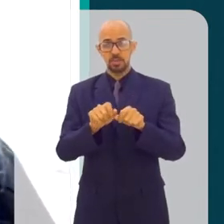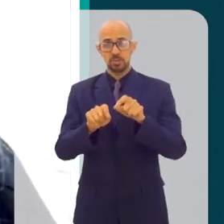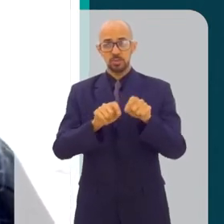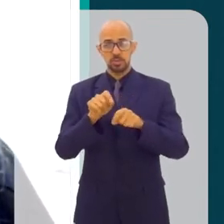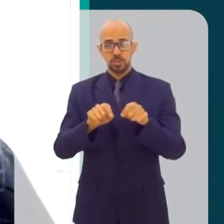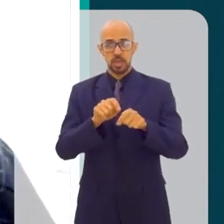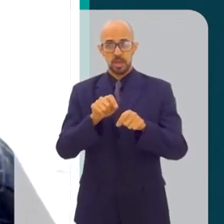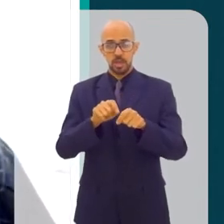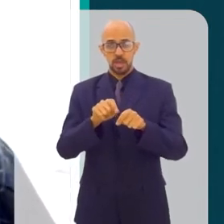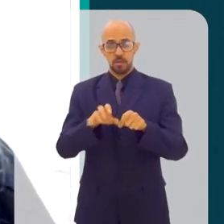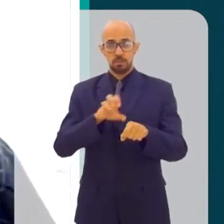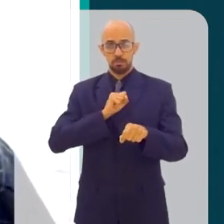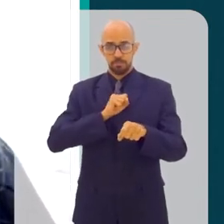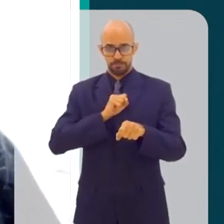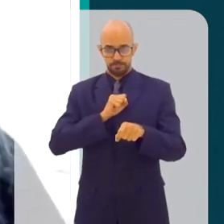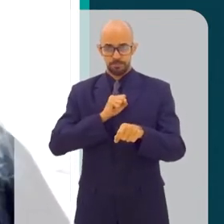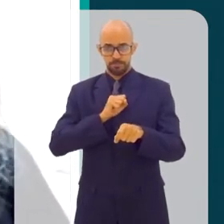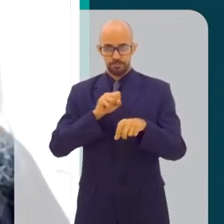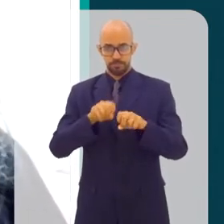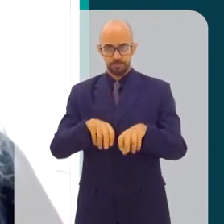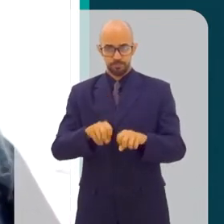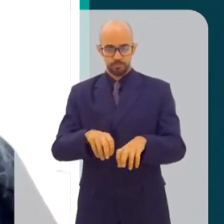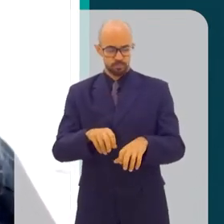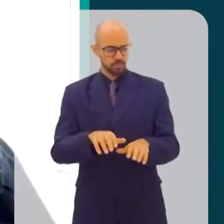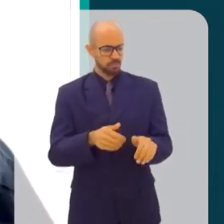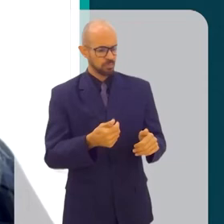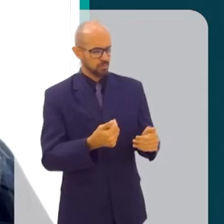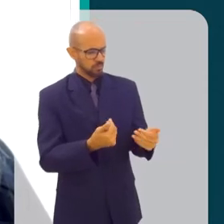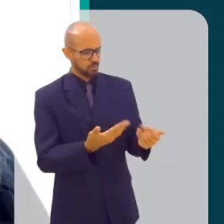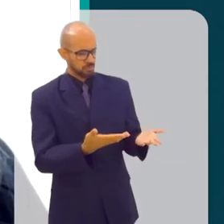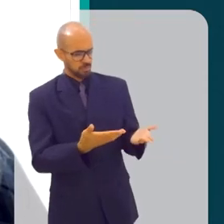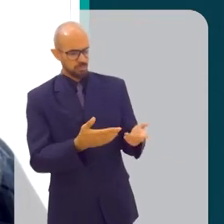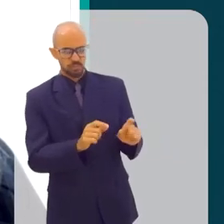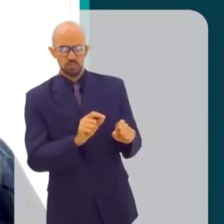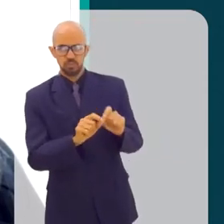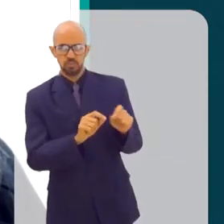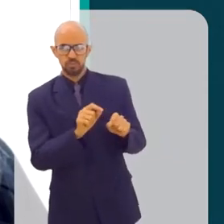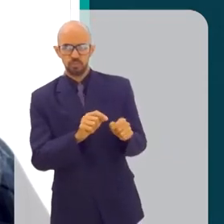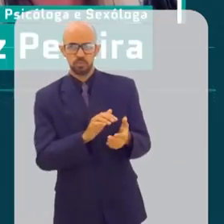favorece a contaminação. A gente.